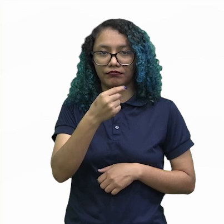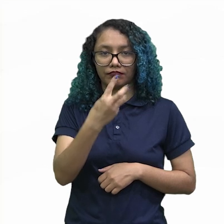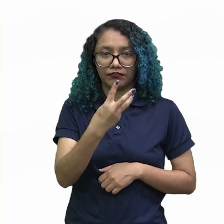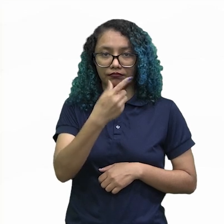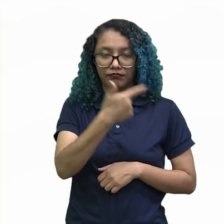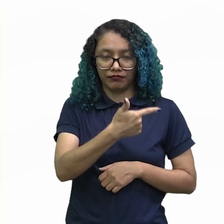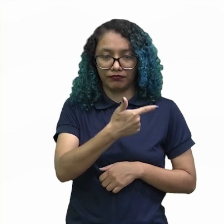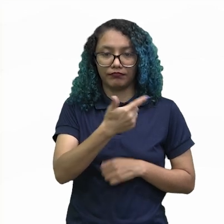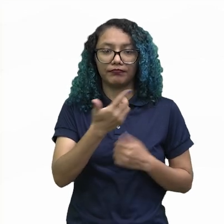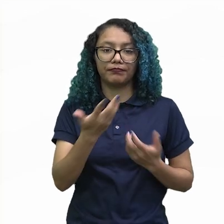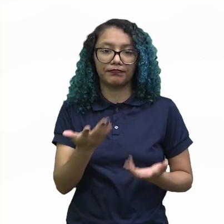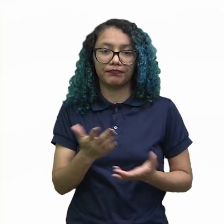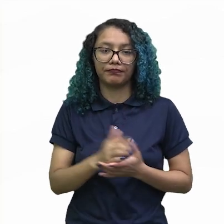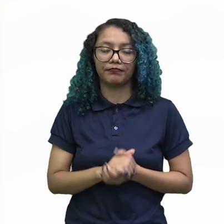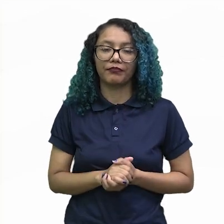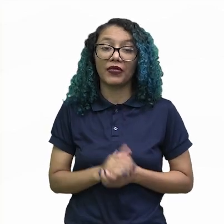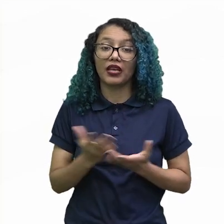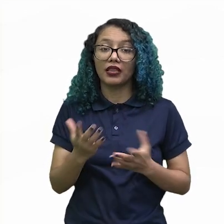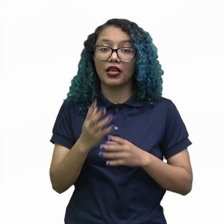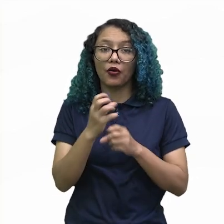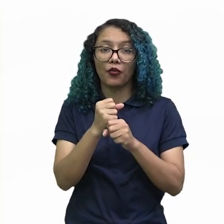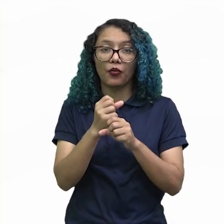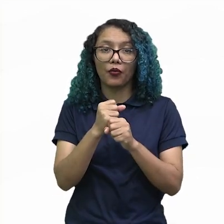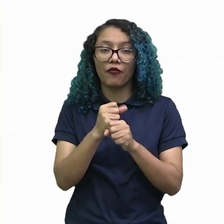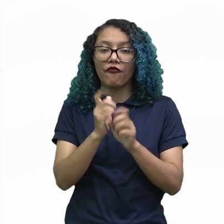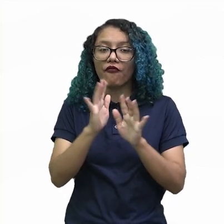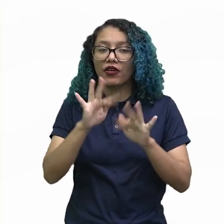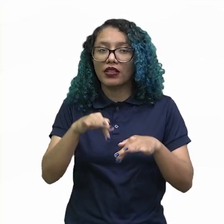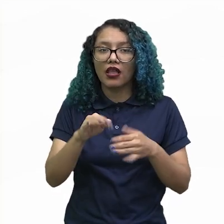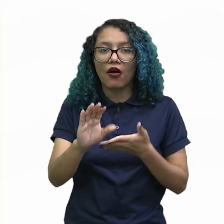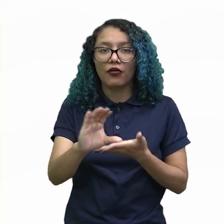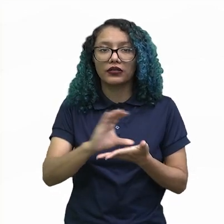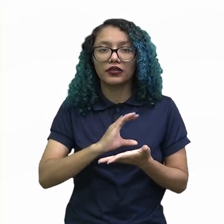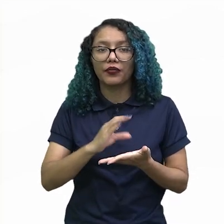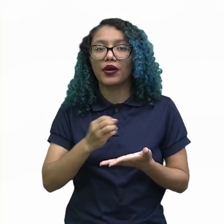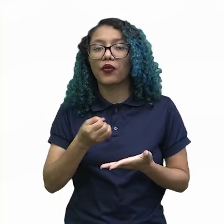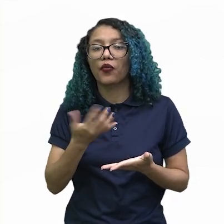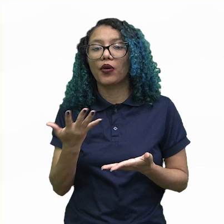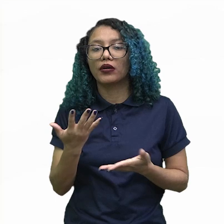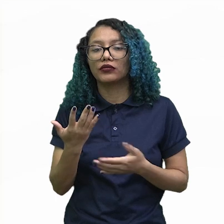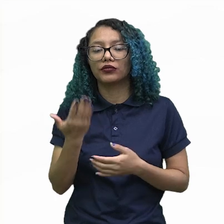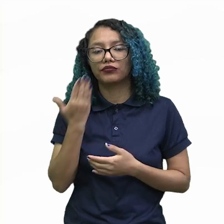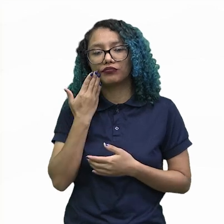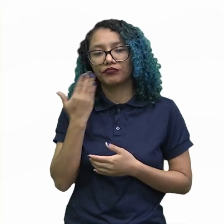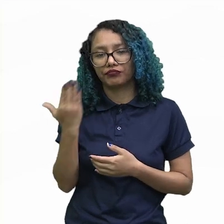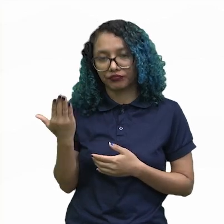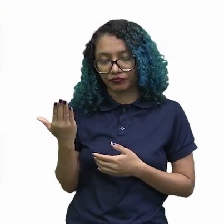3.512,32. Ou seja, pessoal, o montante final aí é igual a R$